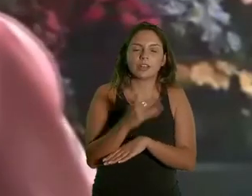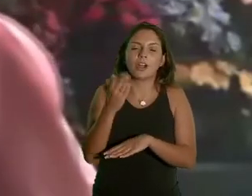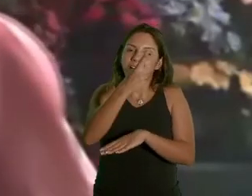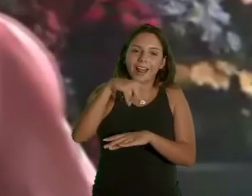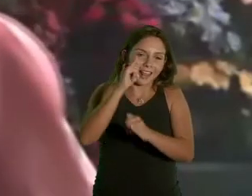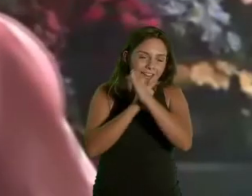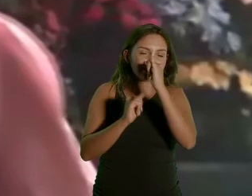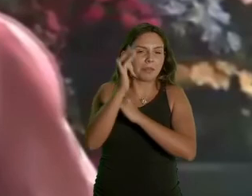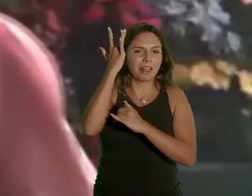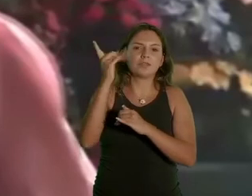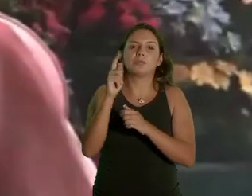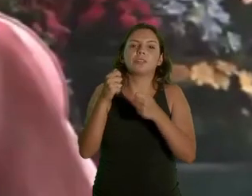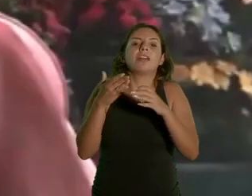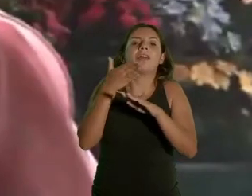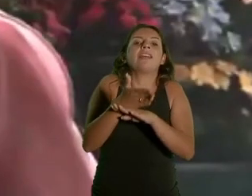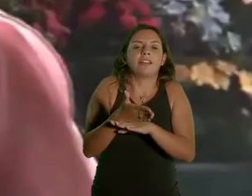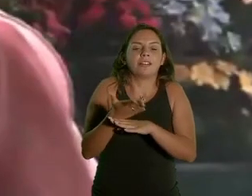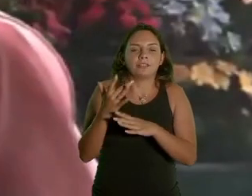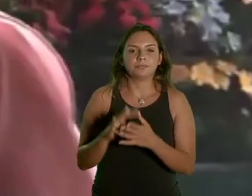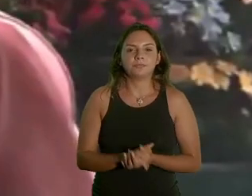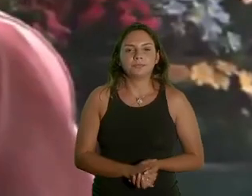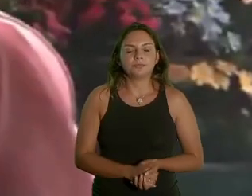E agora,